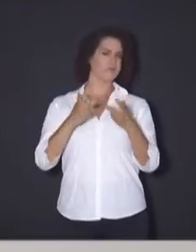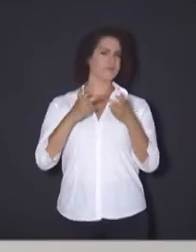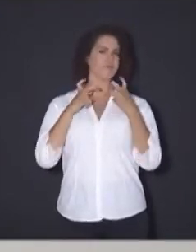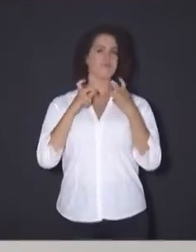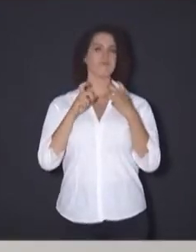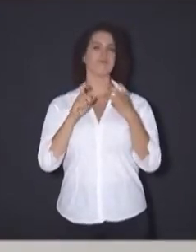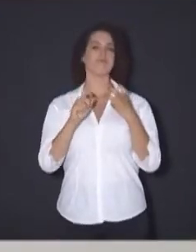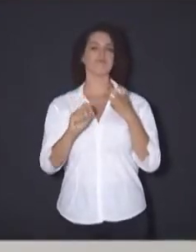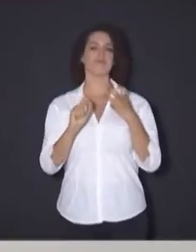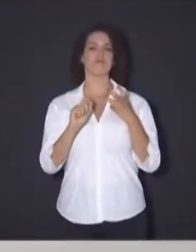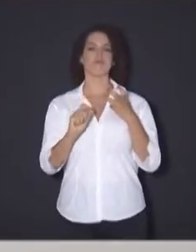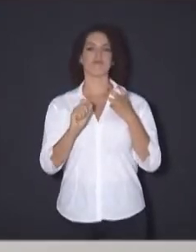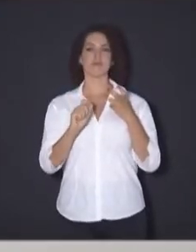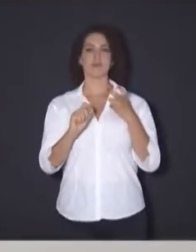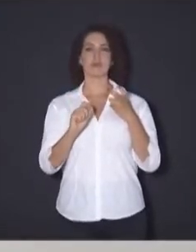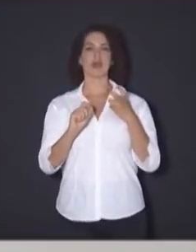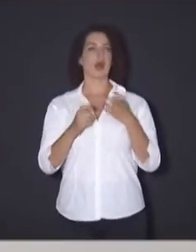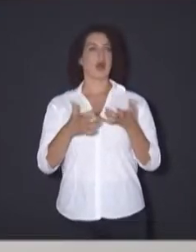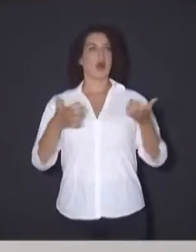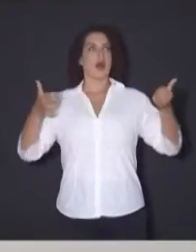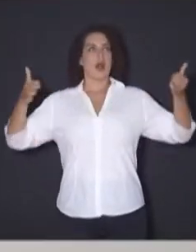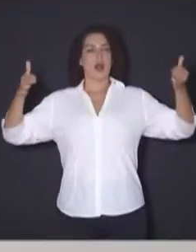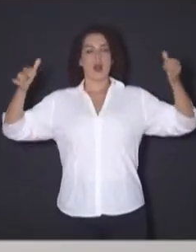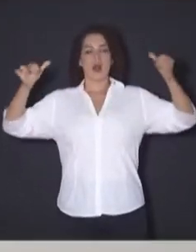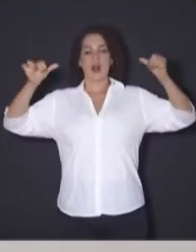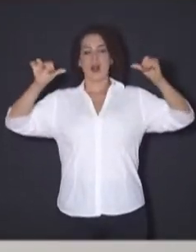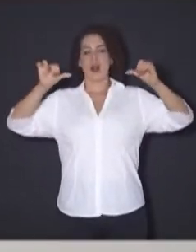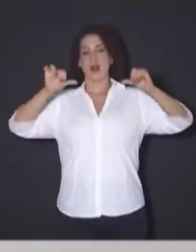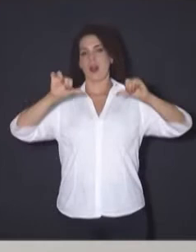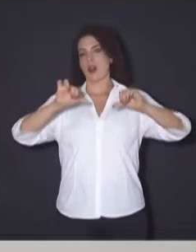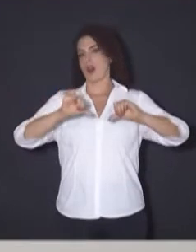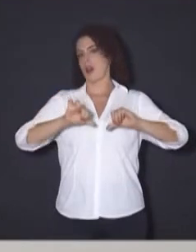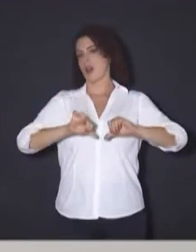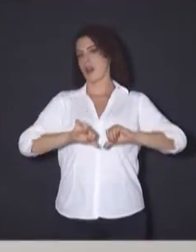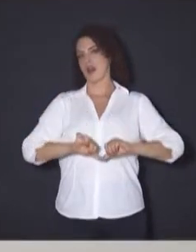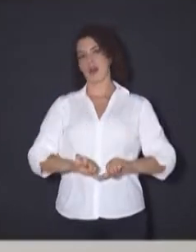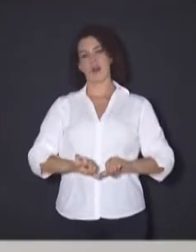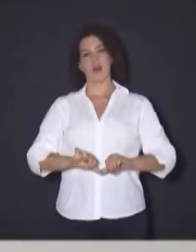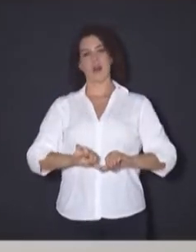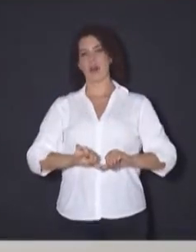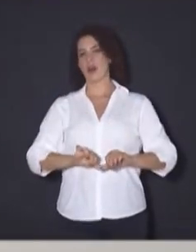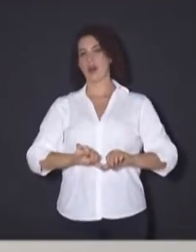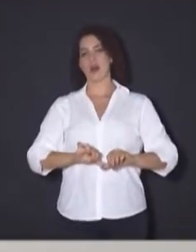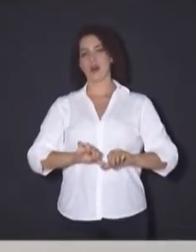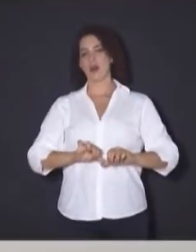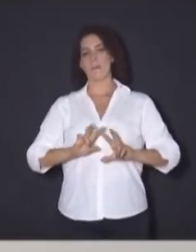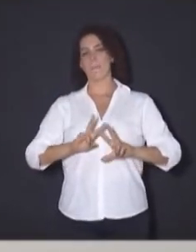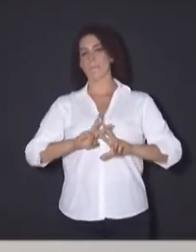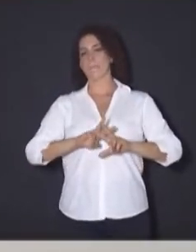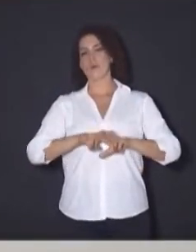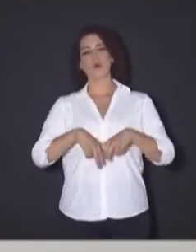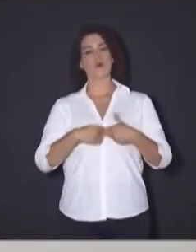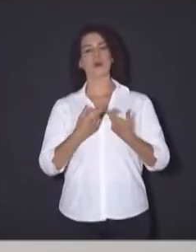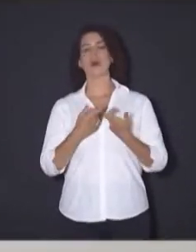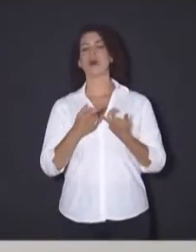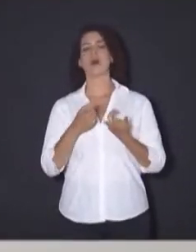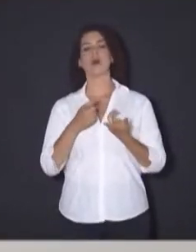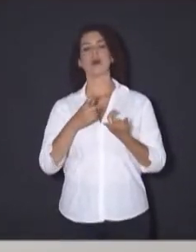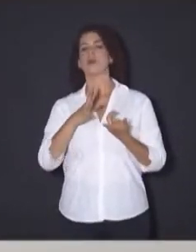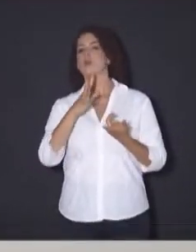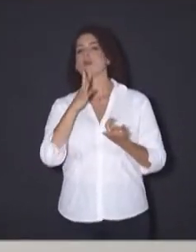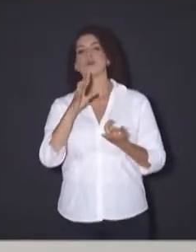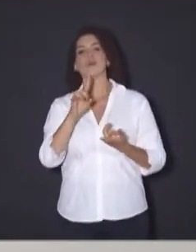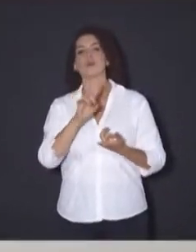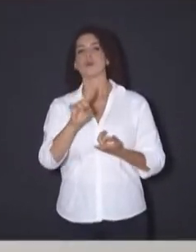foi um desastre do ponto de vista da honda não conhecimento do